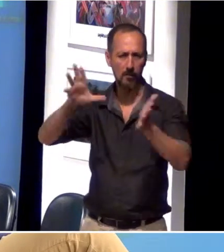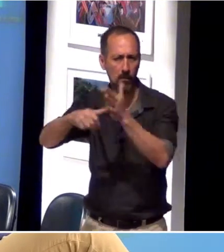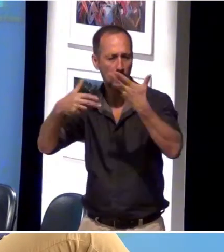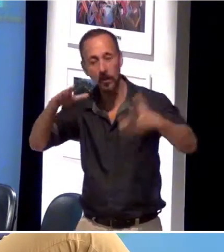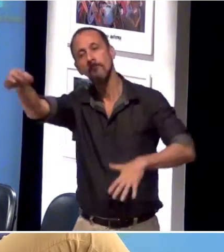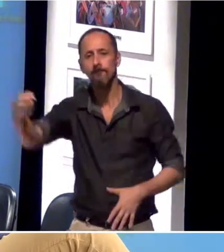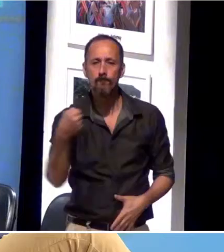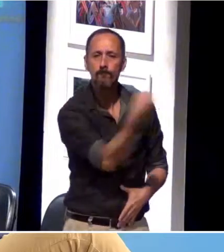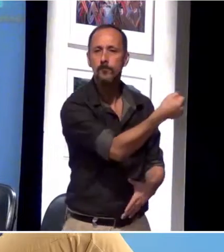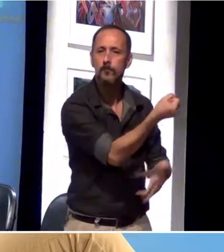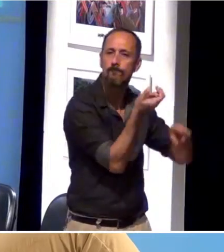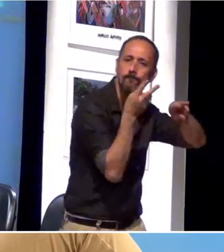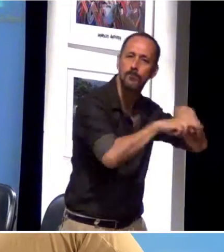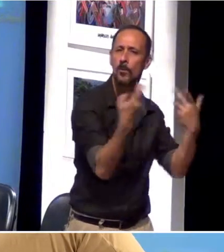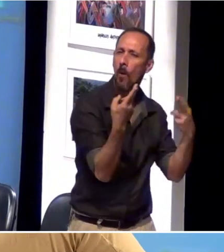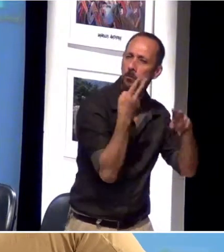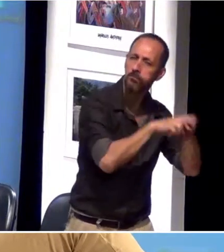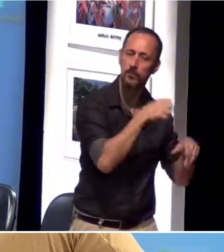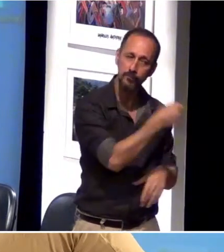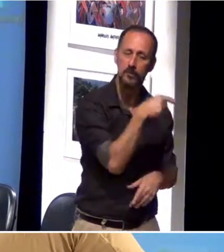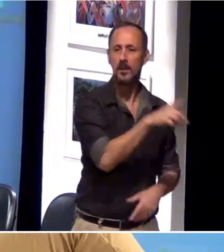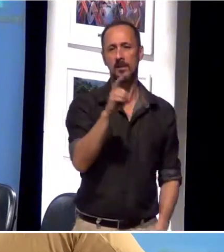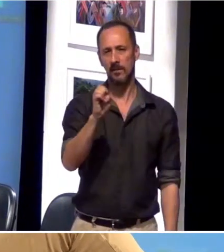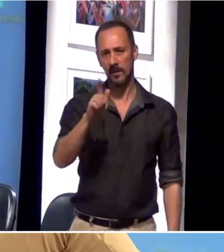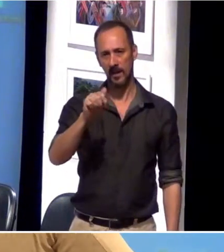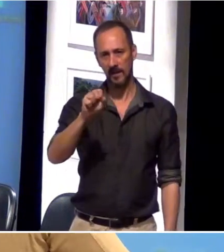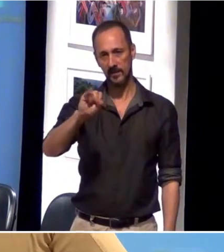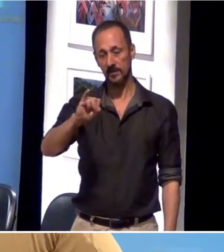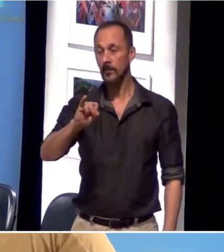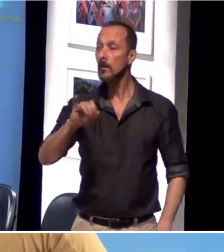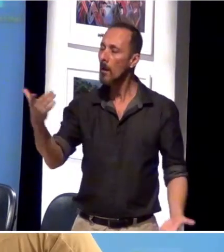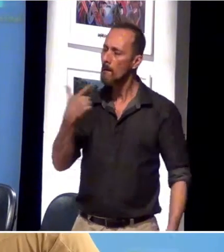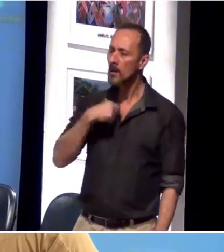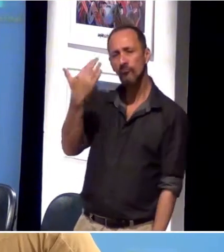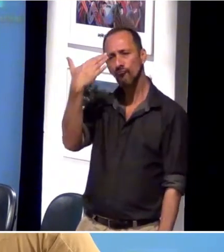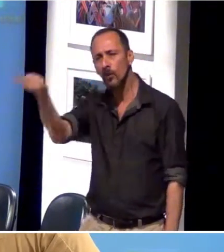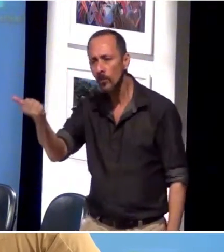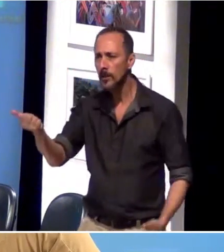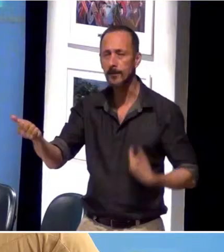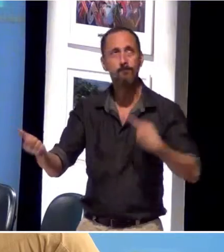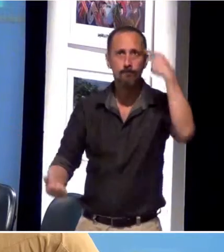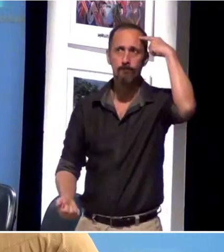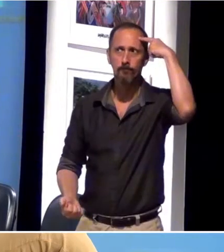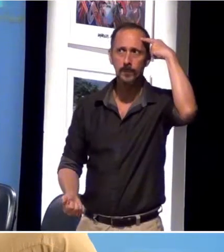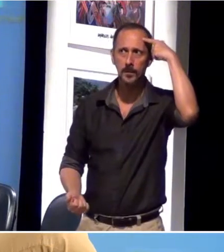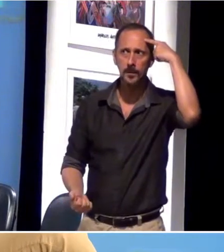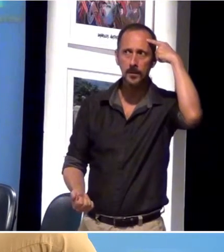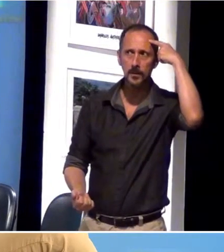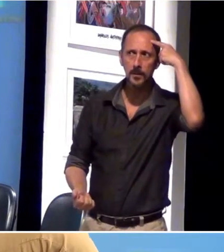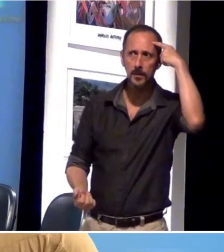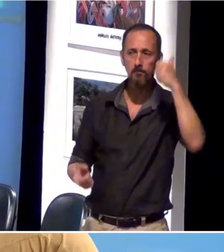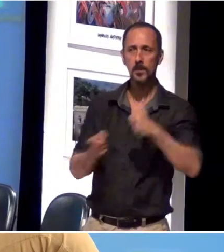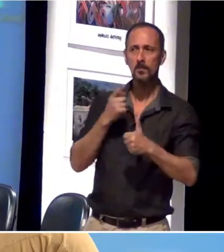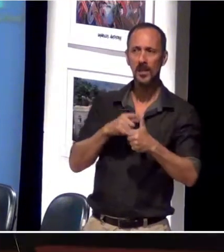de privação de liberdade. E quando a Beth chamou, sempre vem aquela primeira ideia de